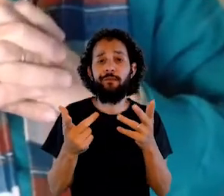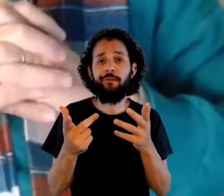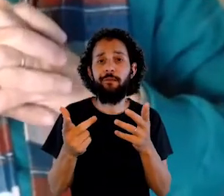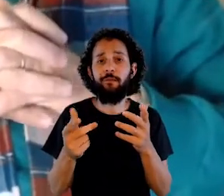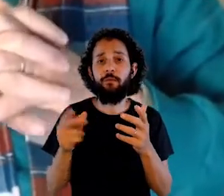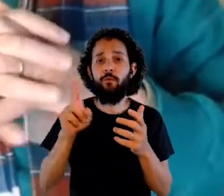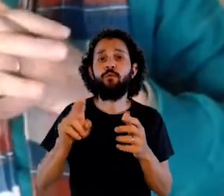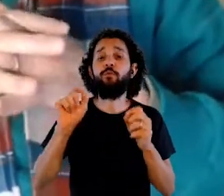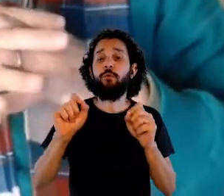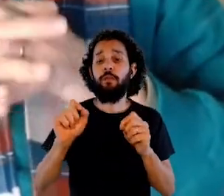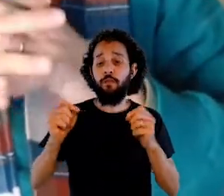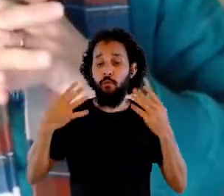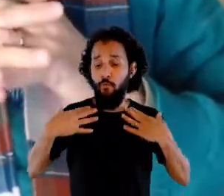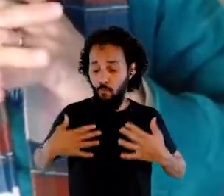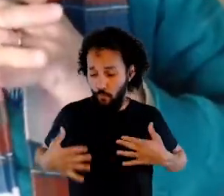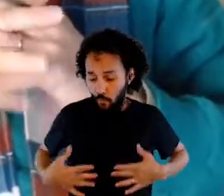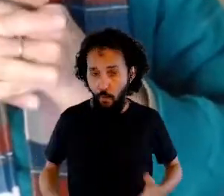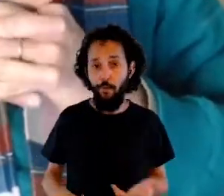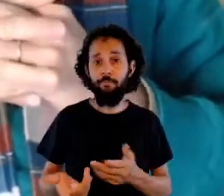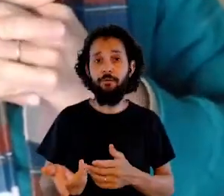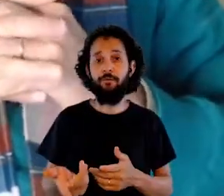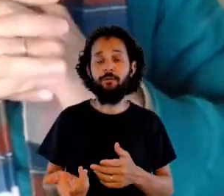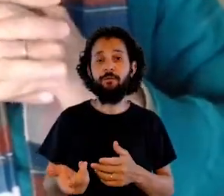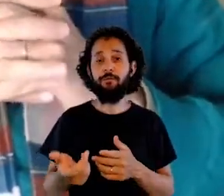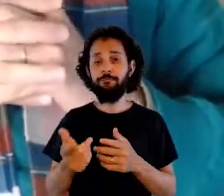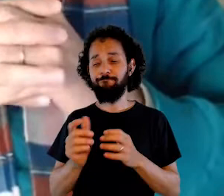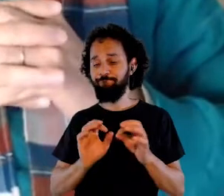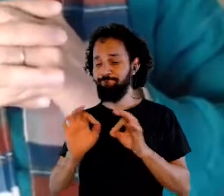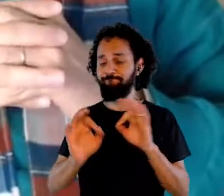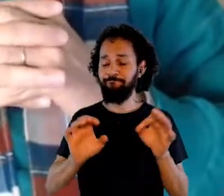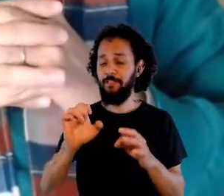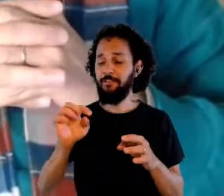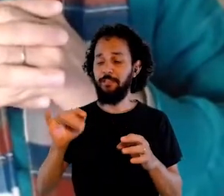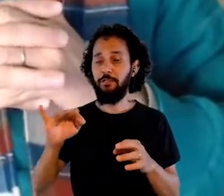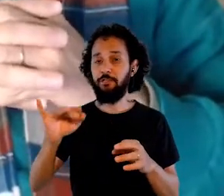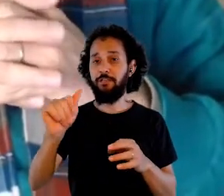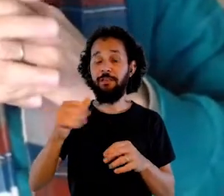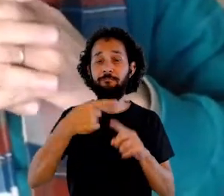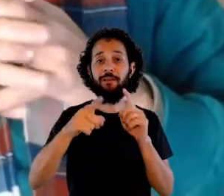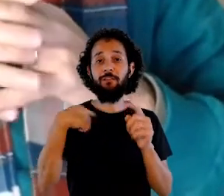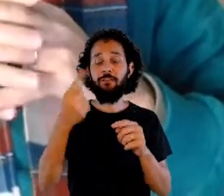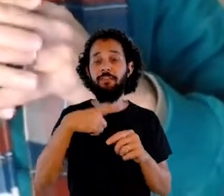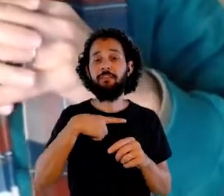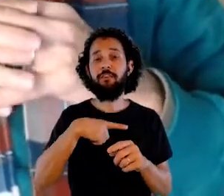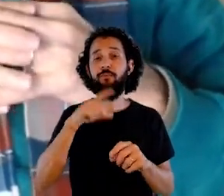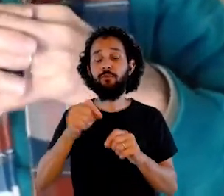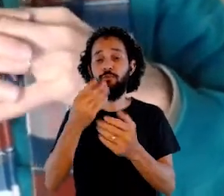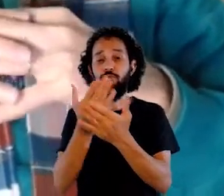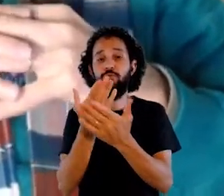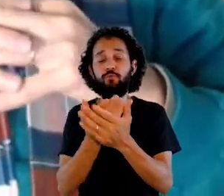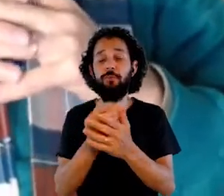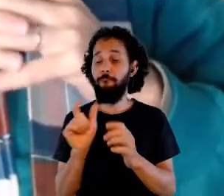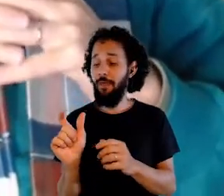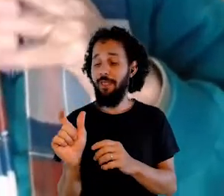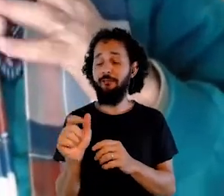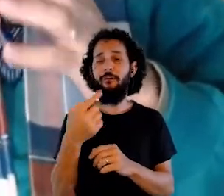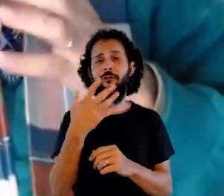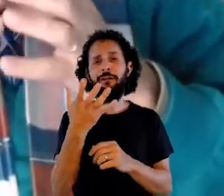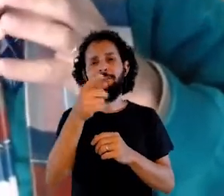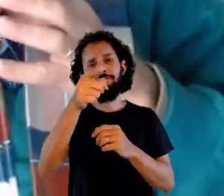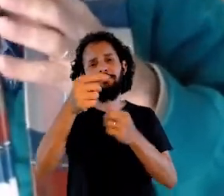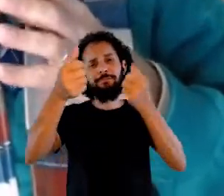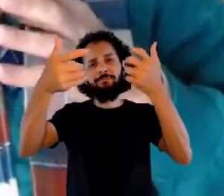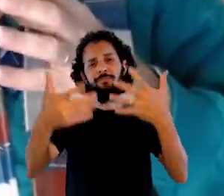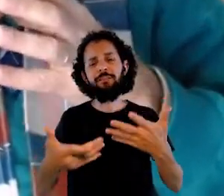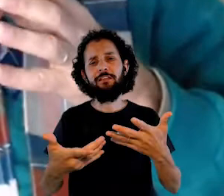de estéticas, mas a gente do teatro tem uma linha grande de estudo da palavra. Então, eu queria que você falasse um pouco, Léo, sobre o